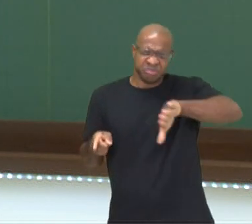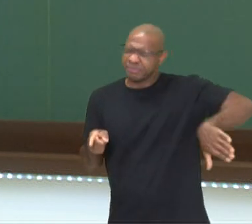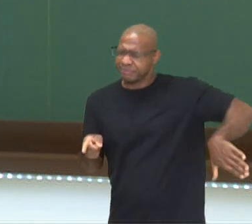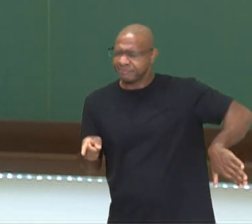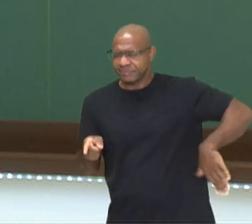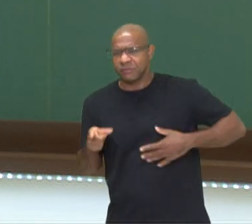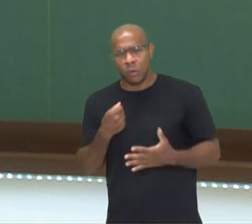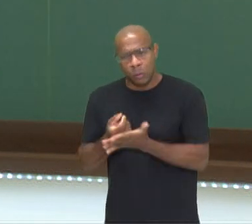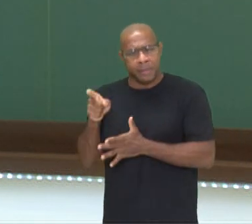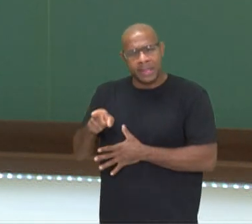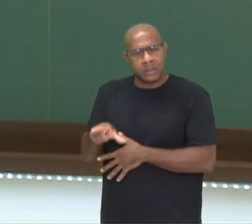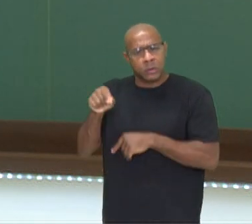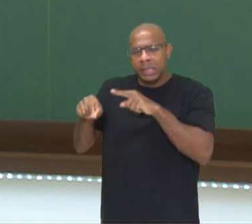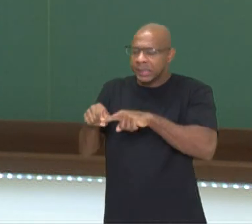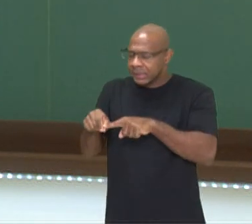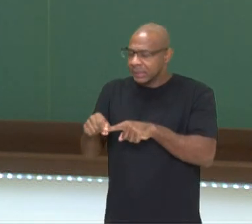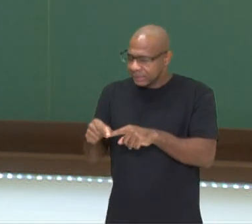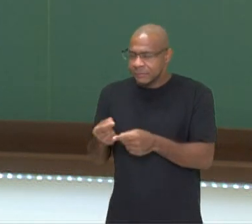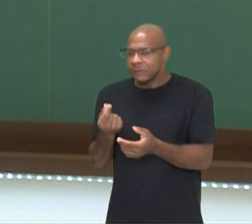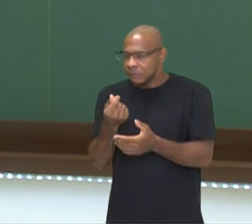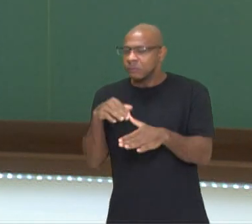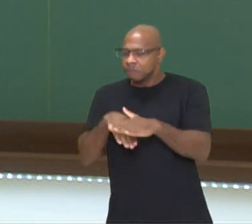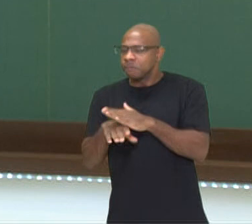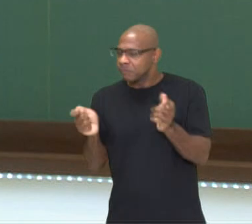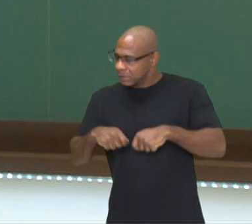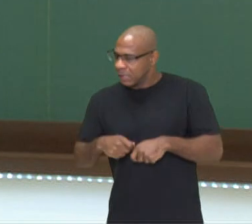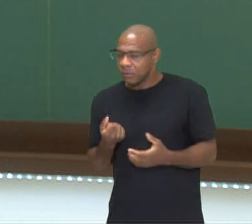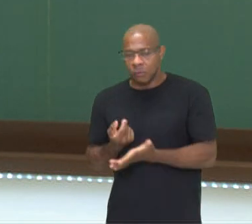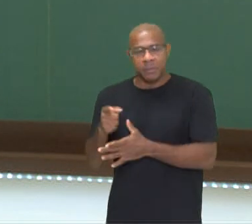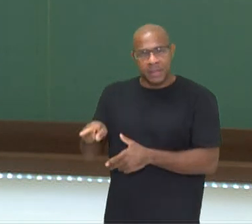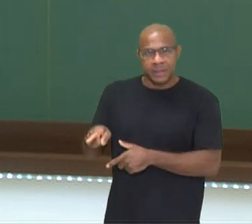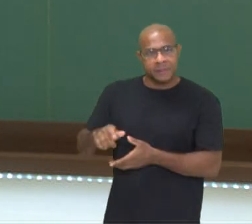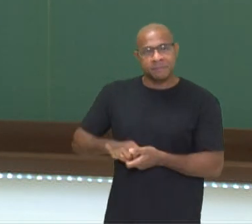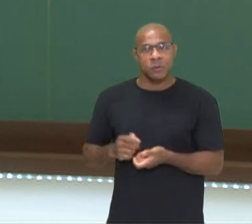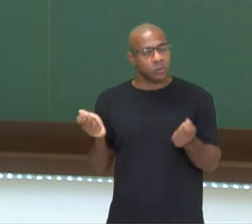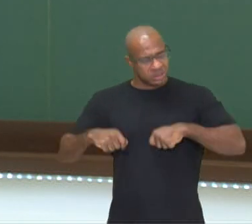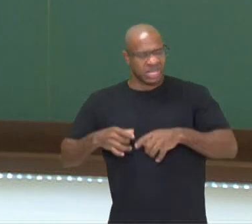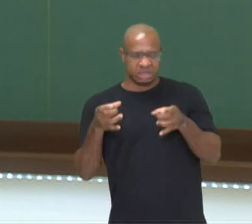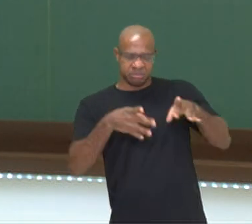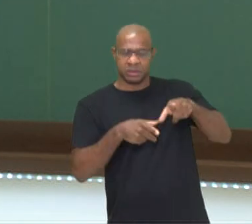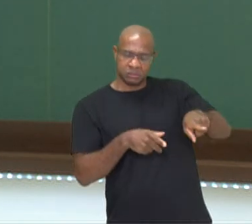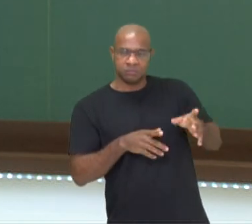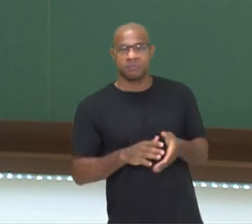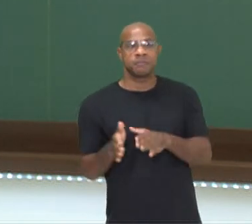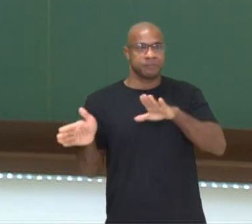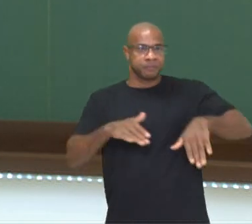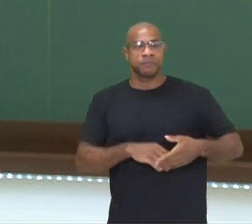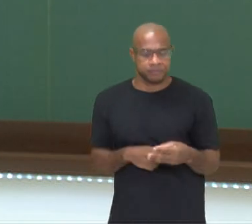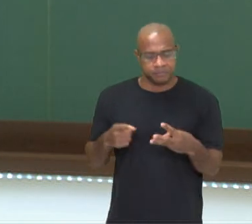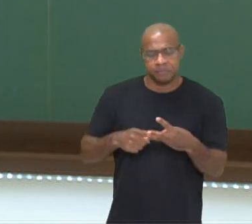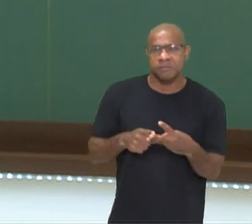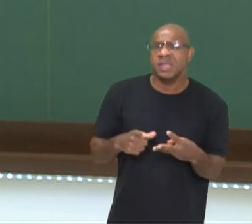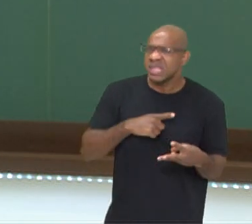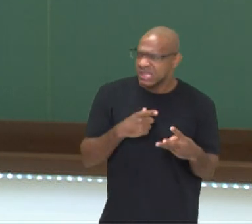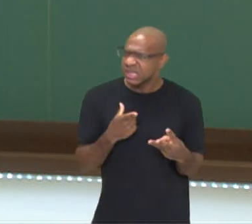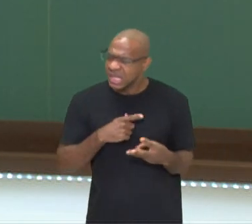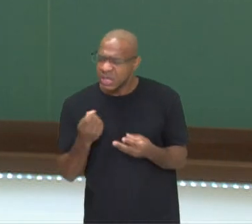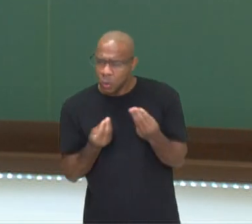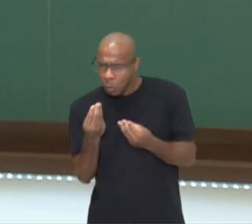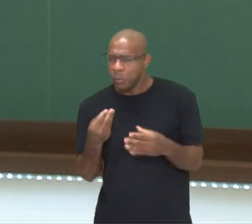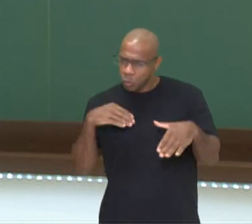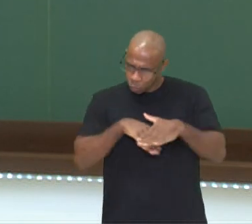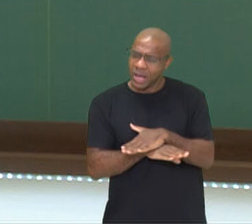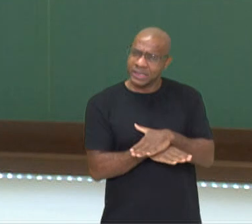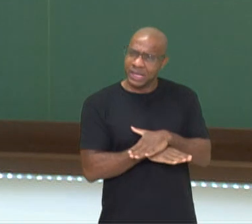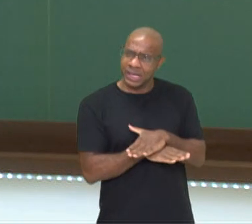diariamente, que consome parte da minha renda? Eu consigo abrir mão disso? E ainda, tem como eu guardar um pouquinho todo